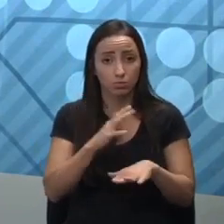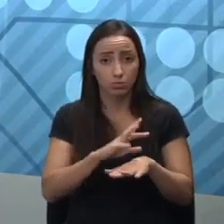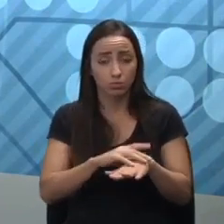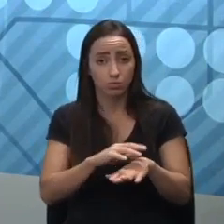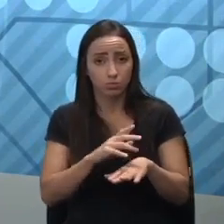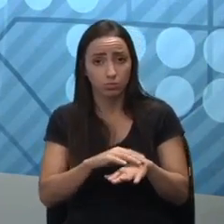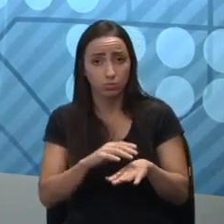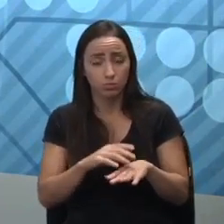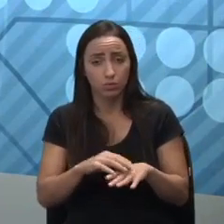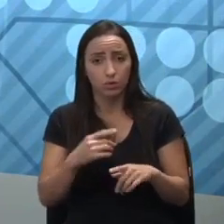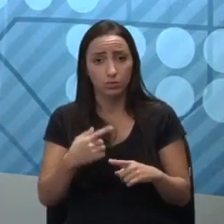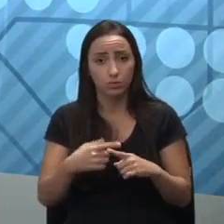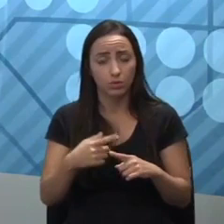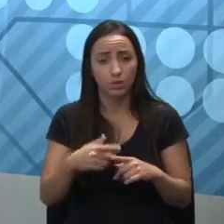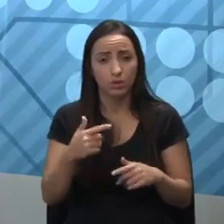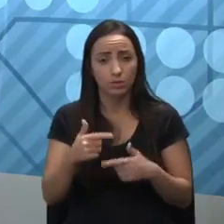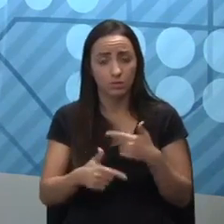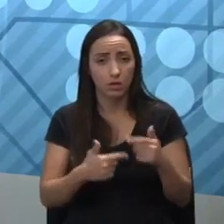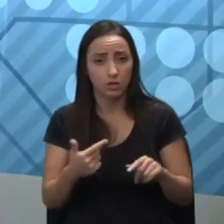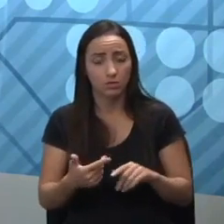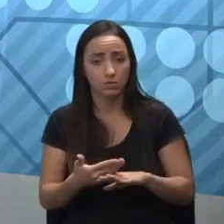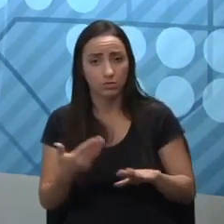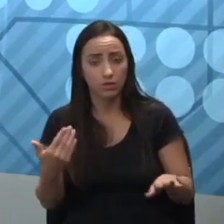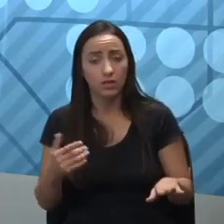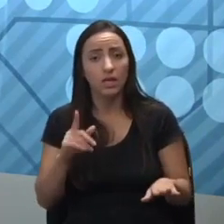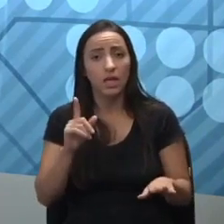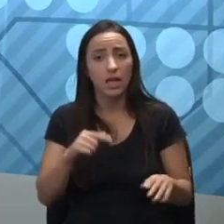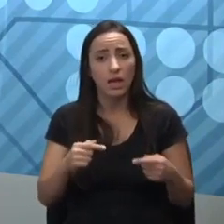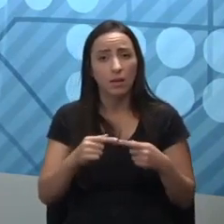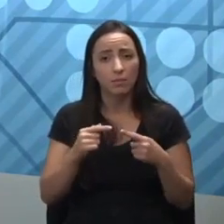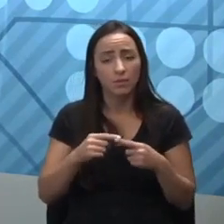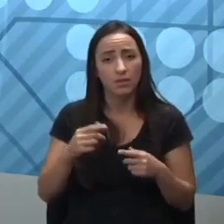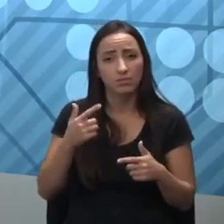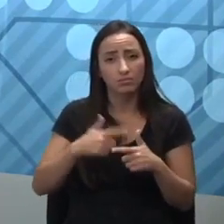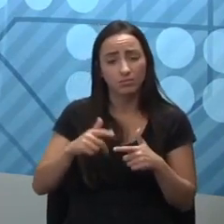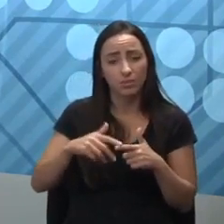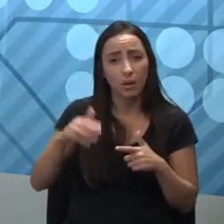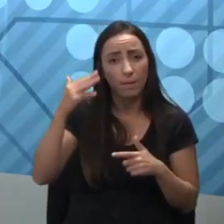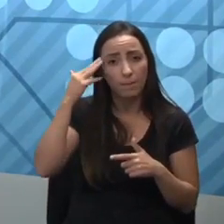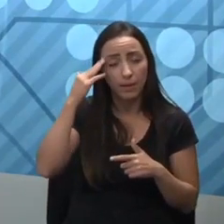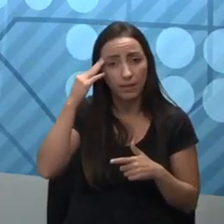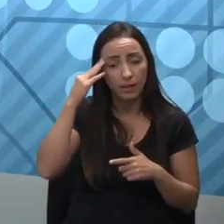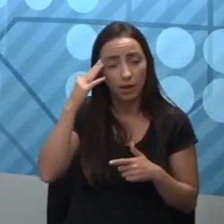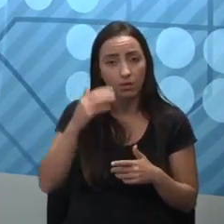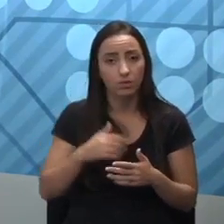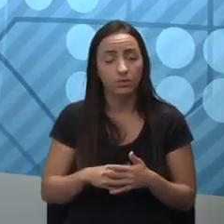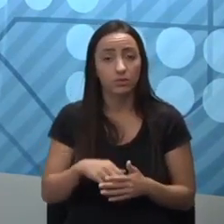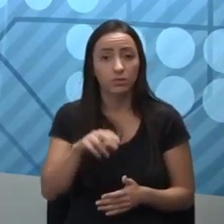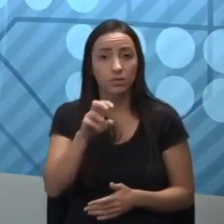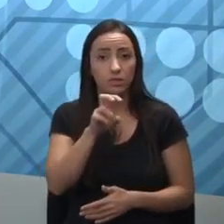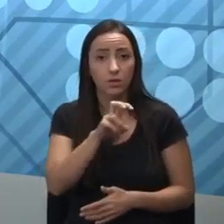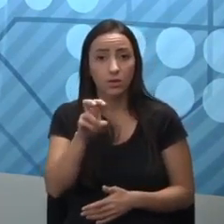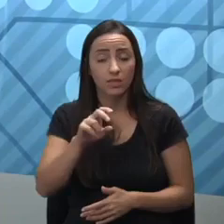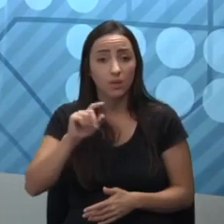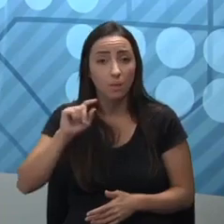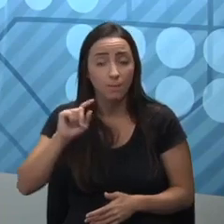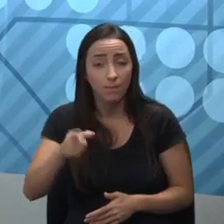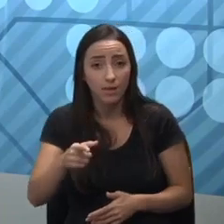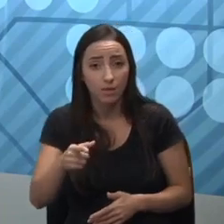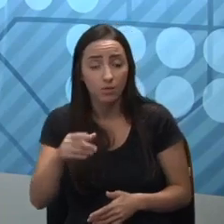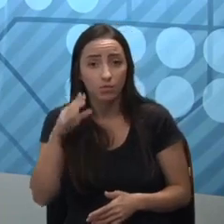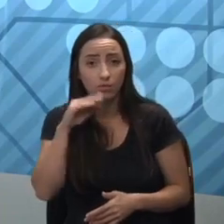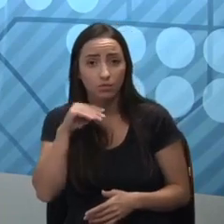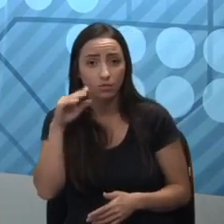dos profissionais da saúde está relacionada com os transtornos mentais, né? São 55 mil